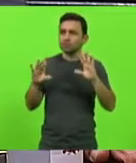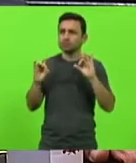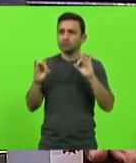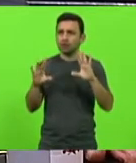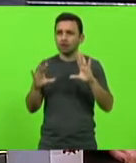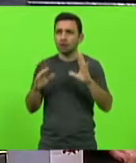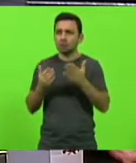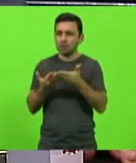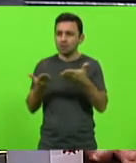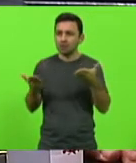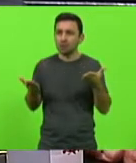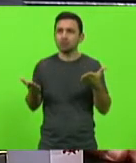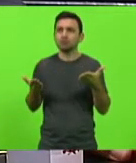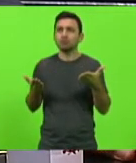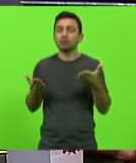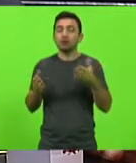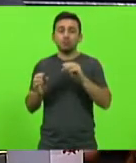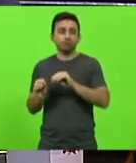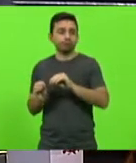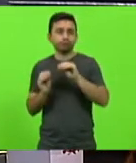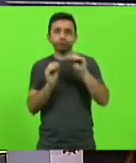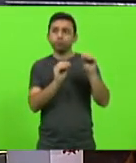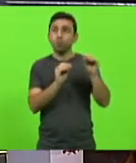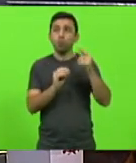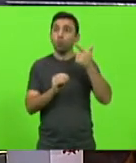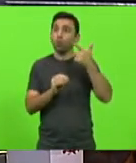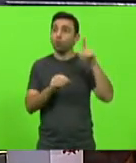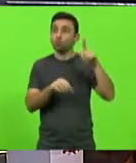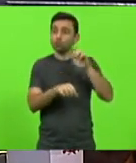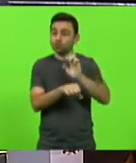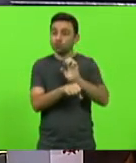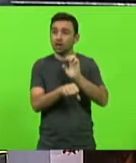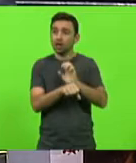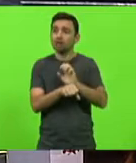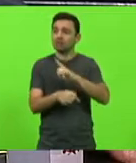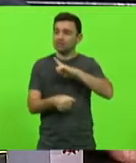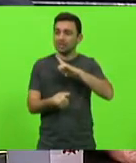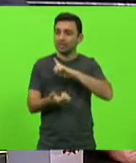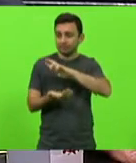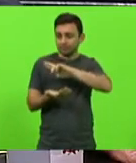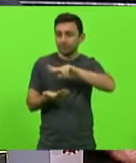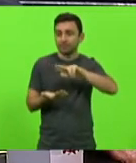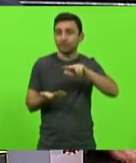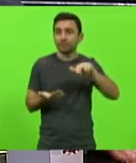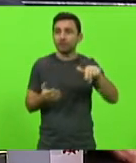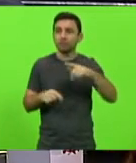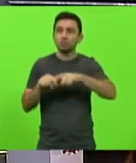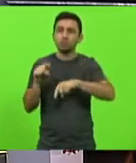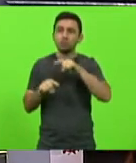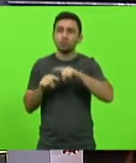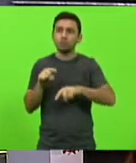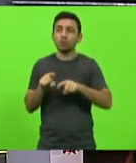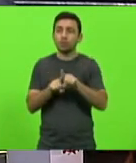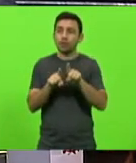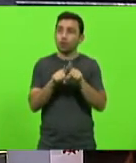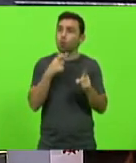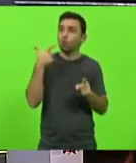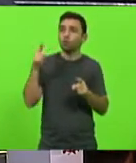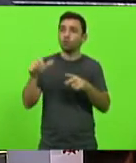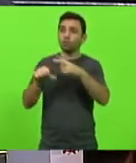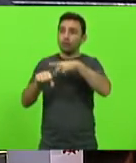levados de Santa Catarina para outros estados, bem como para outros países. Mas nós temos que